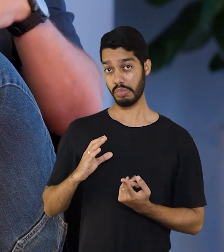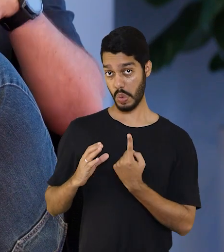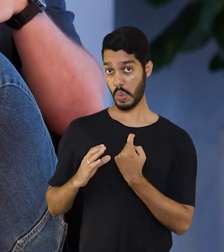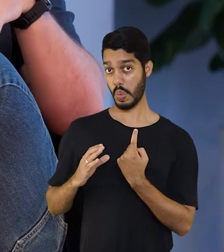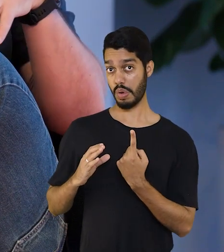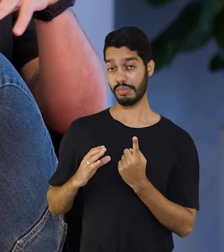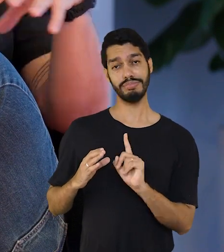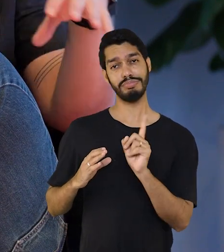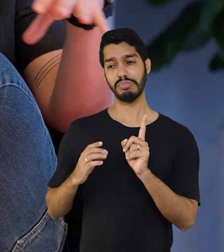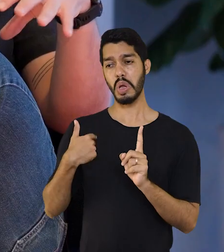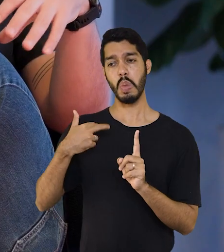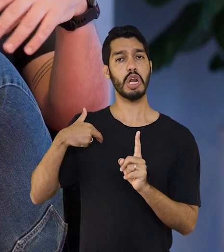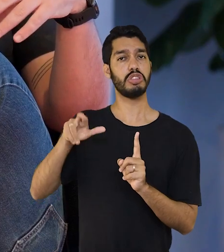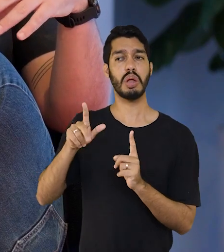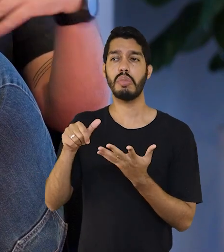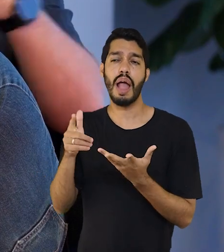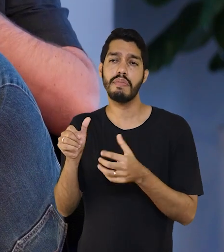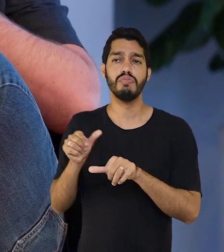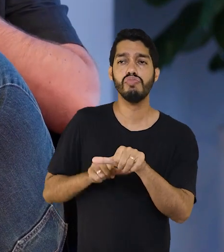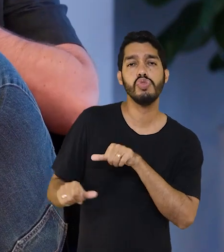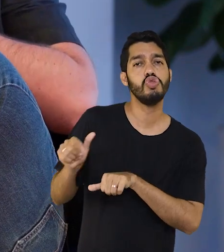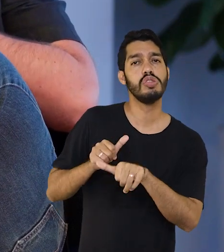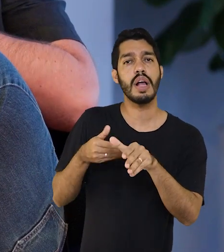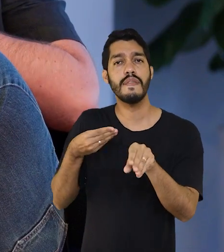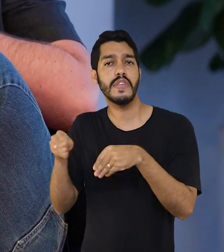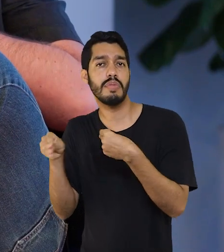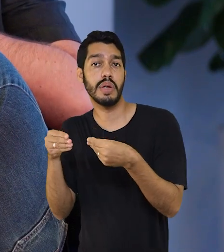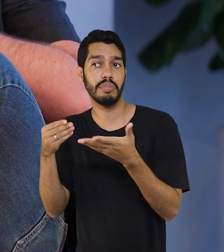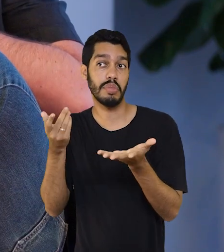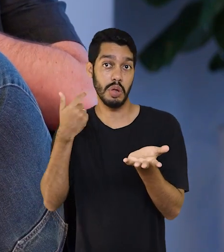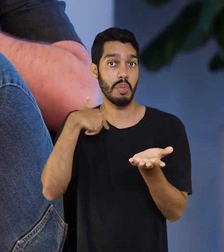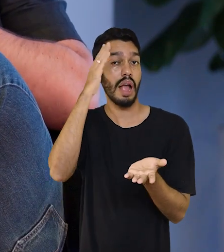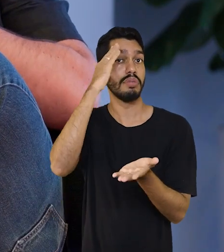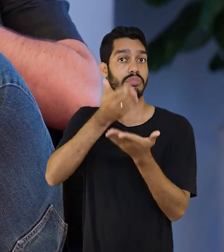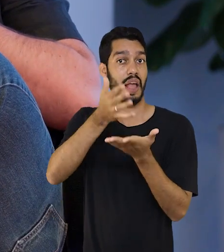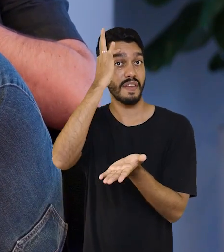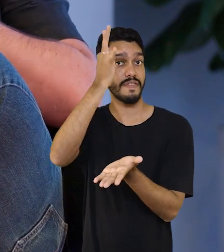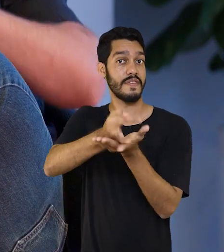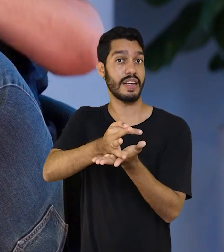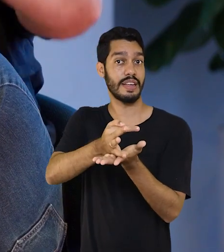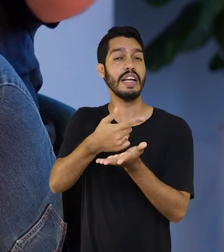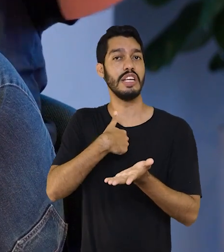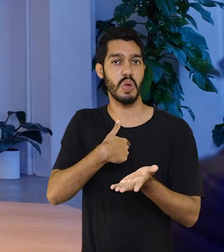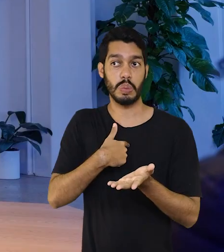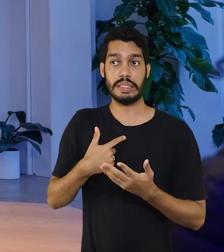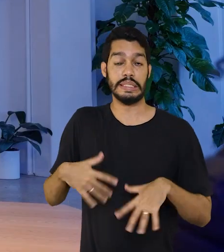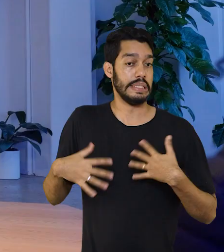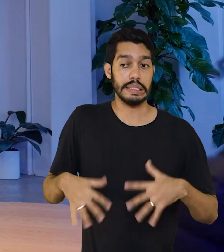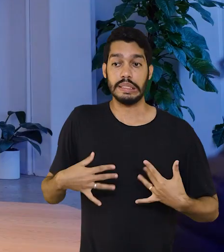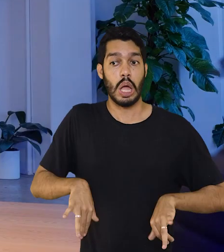sou católico ou não. Minha relação com a religião, ela é líquida. Eu acredito na ideia de